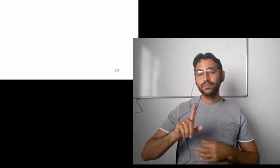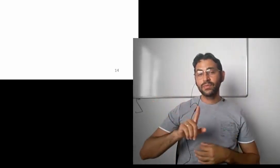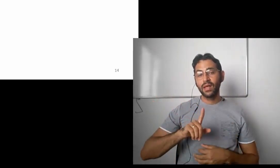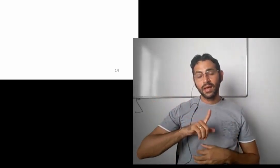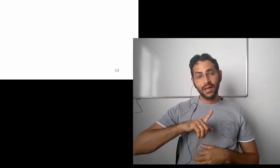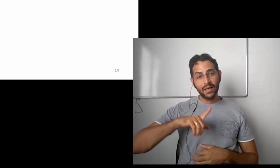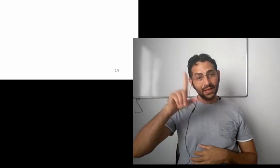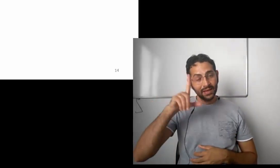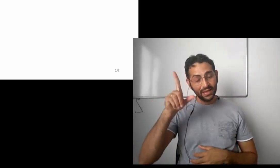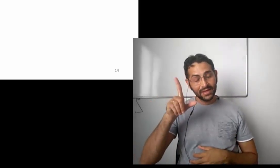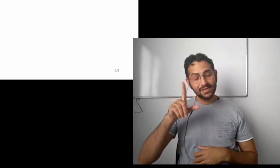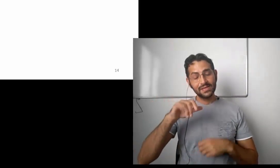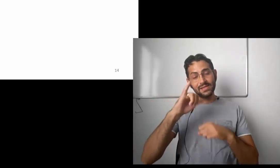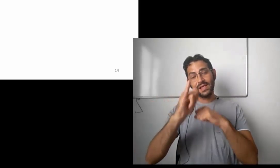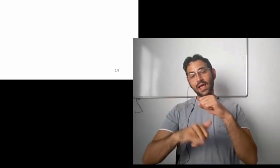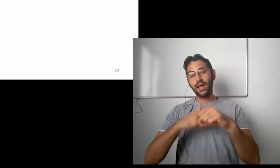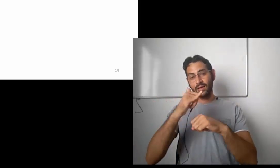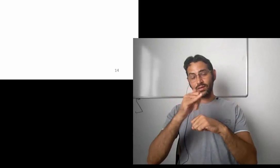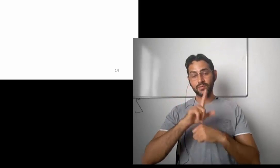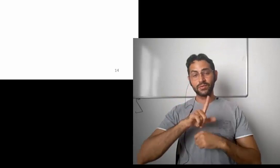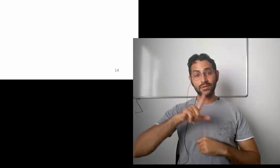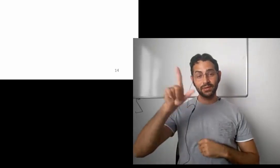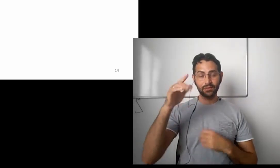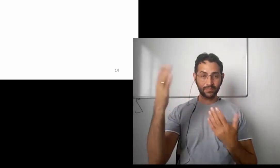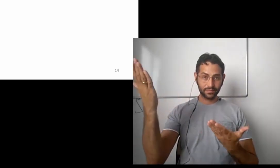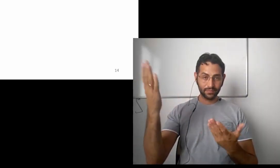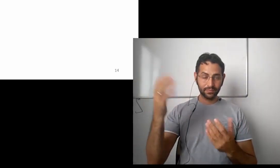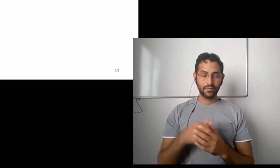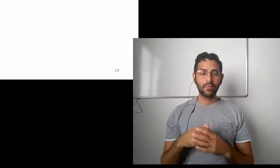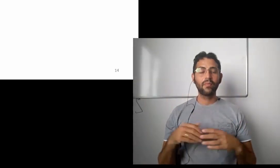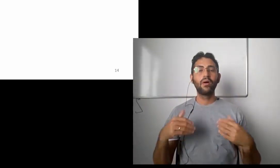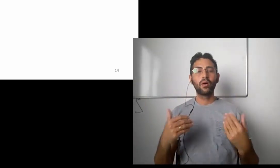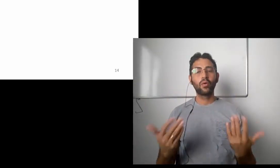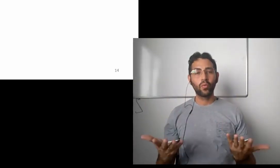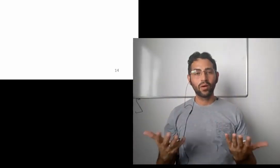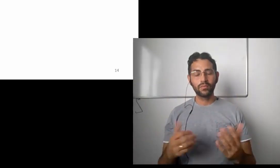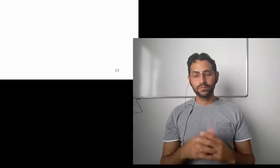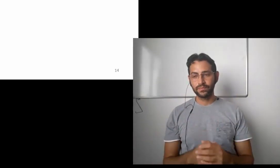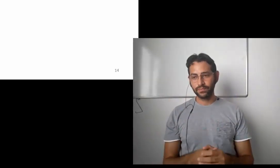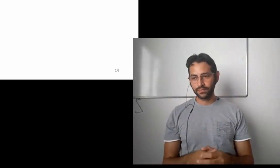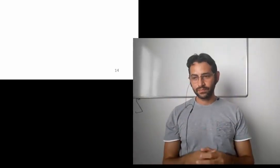aí o número atômico. Né? E ele pergunta